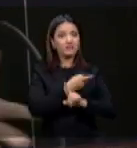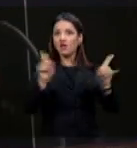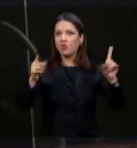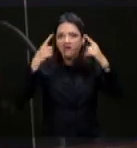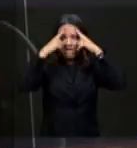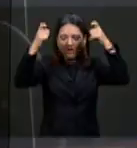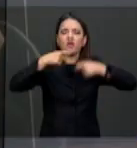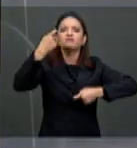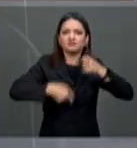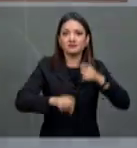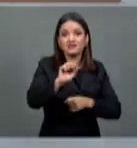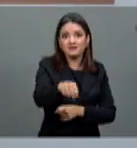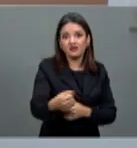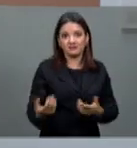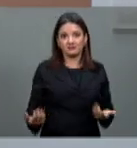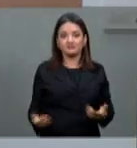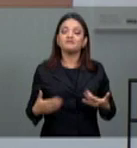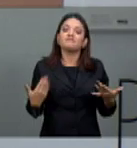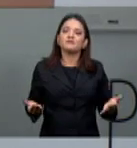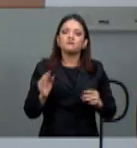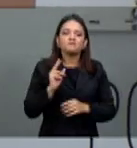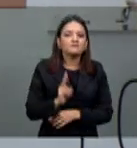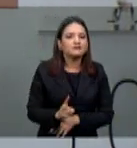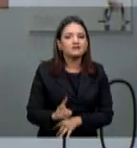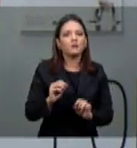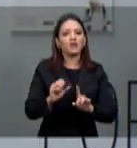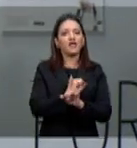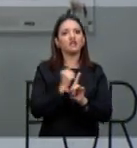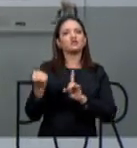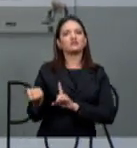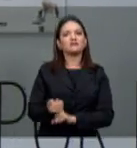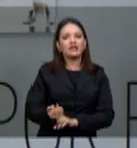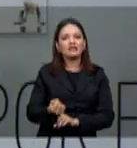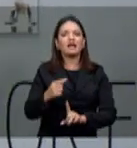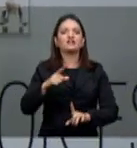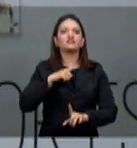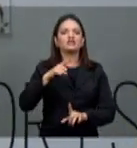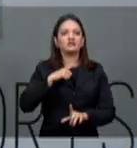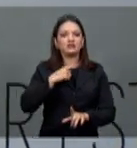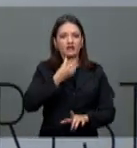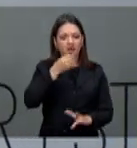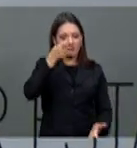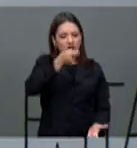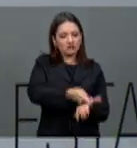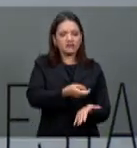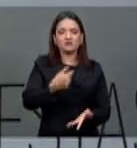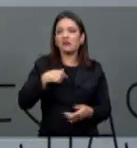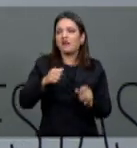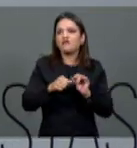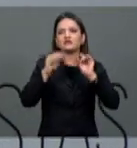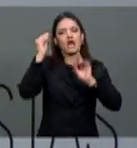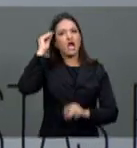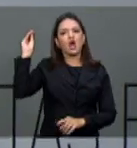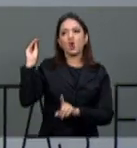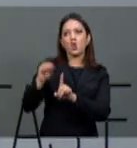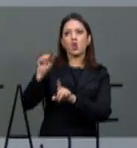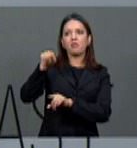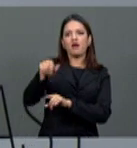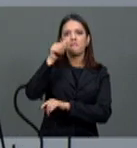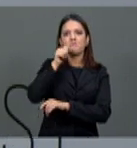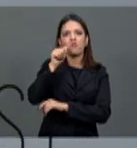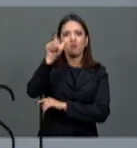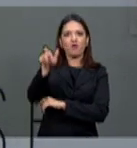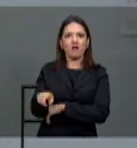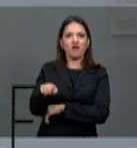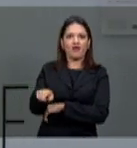crime. E sempre essa tentativa nessa sociedade muito machista, em vários aspectos, de tentar transferir um pouco da culpa